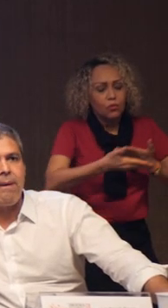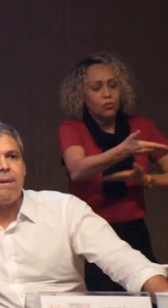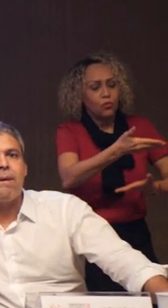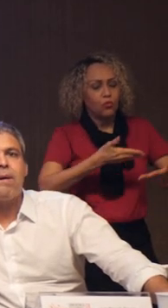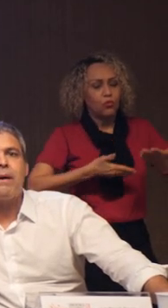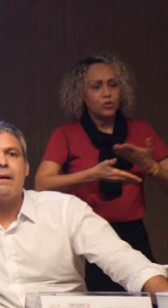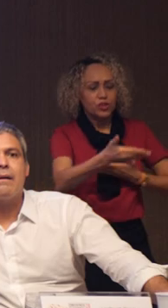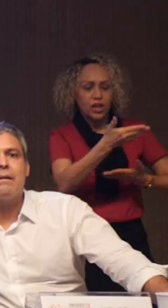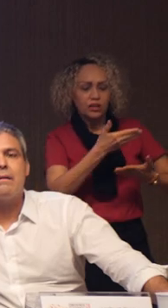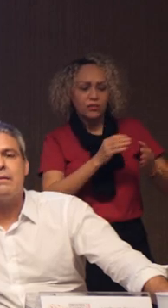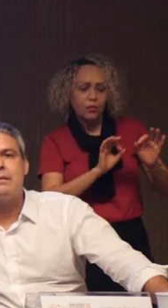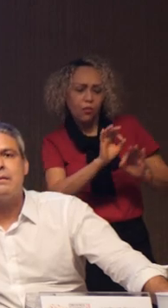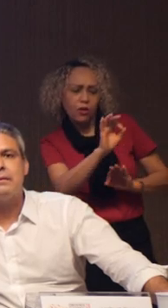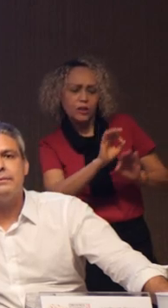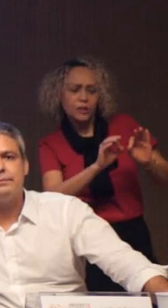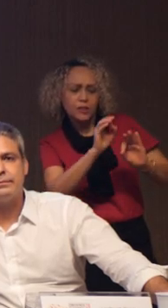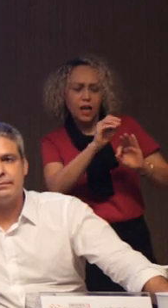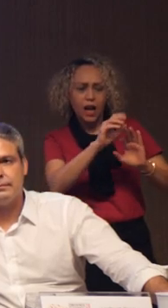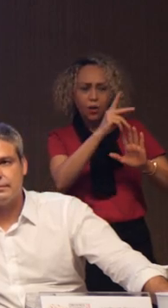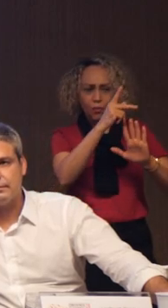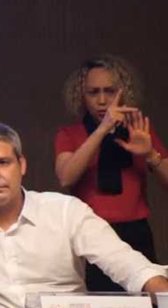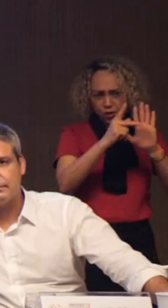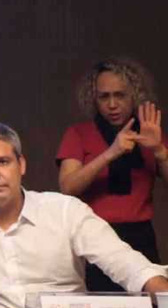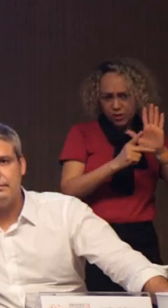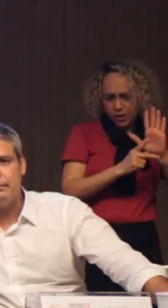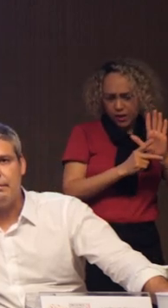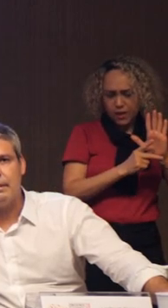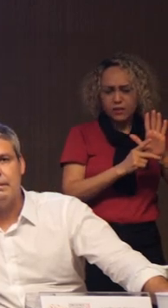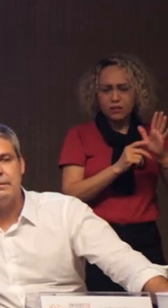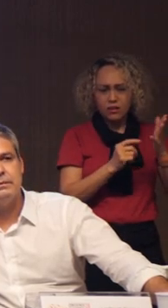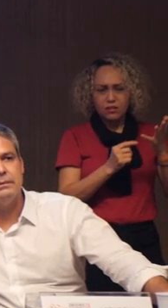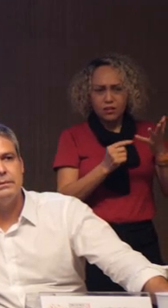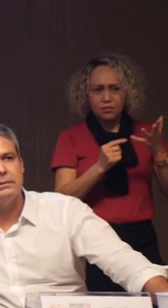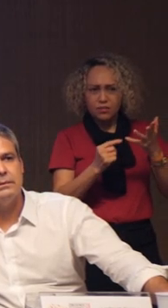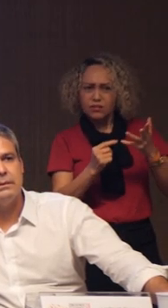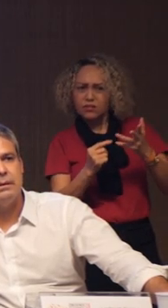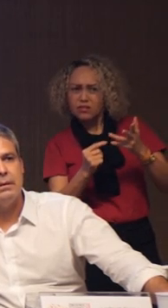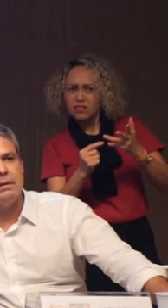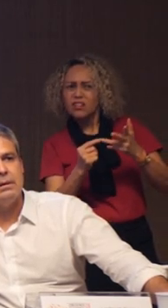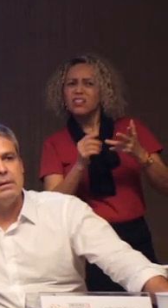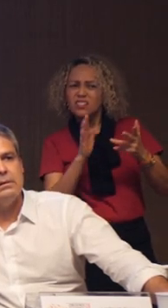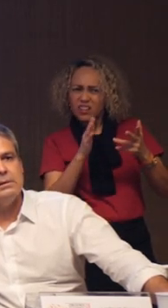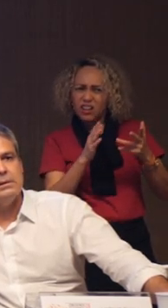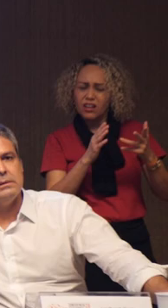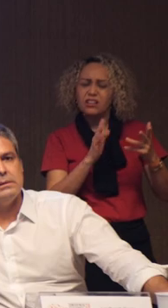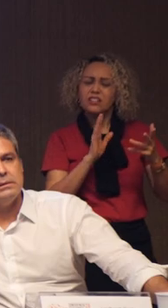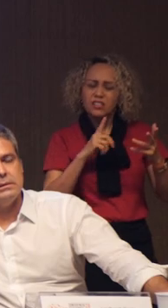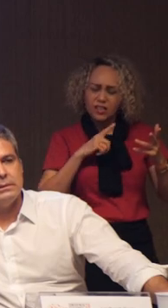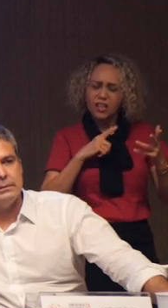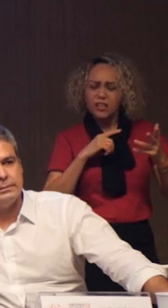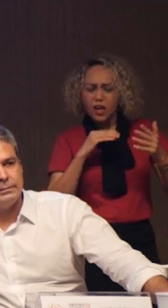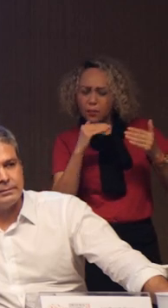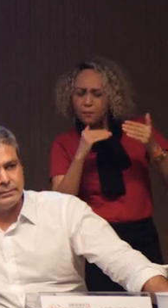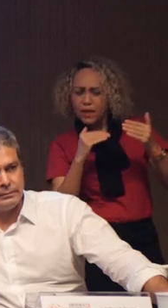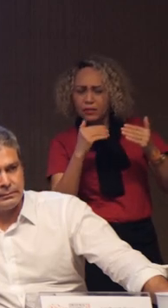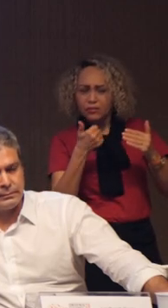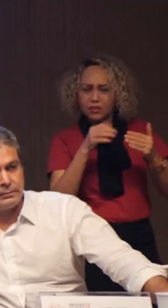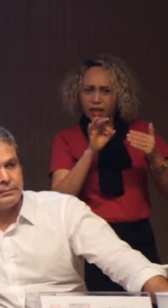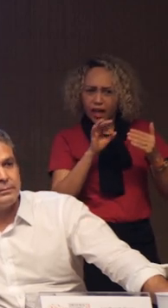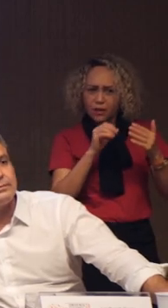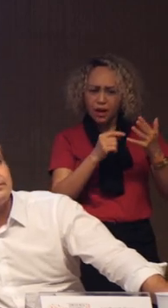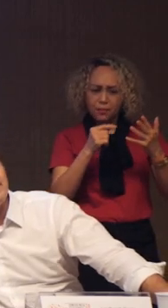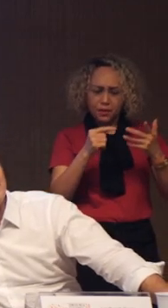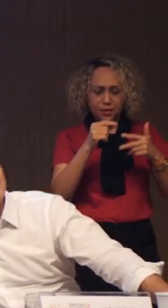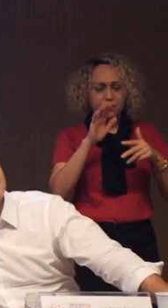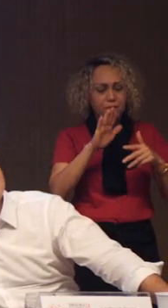que já começamos a escrever, tem poucos pontos, menos de 10, mas já tem uma proposta construída coletivamente.